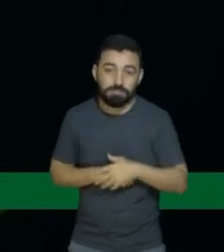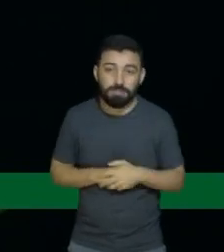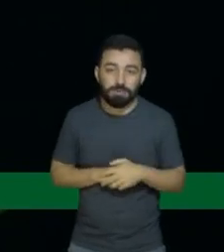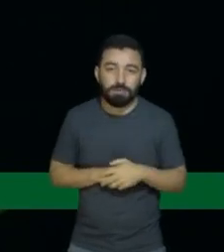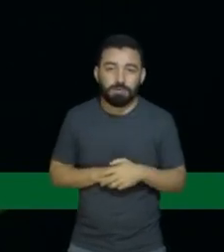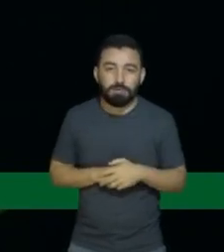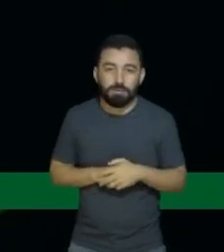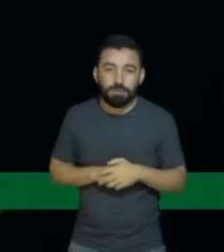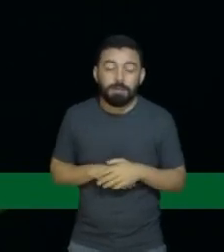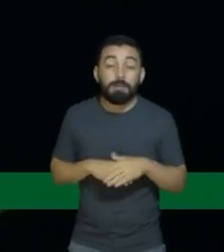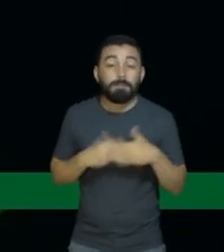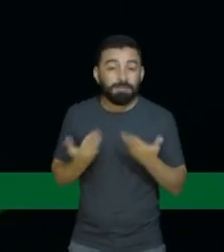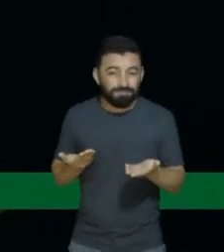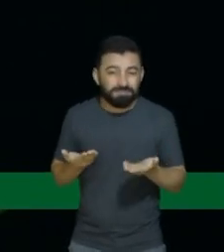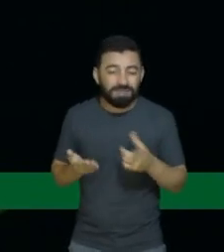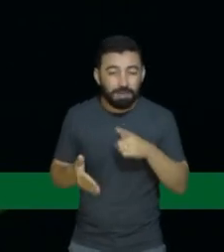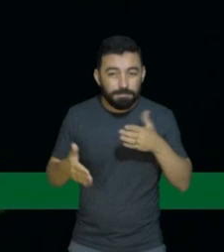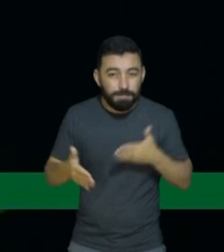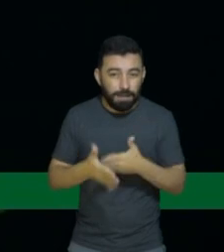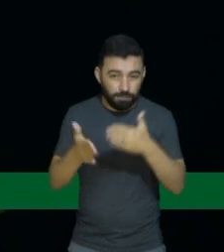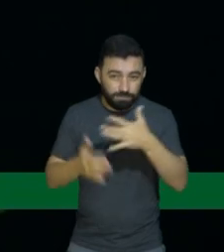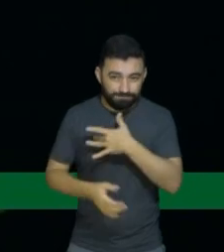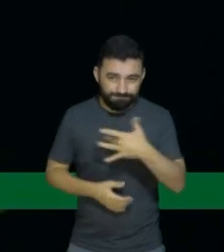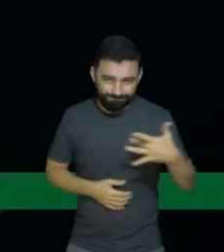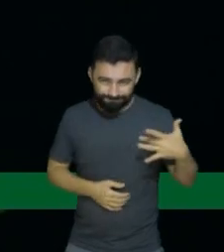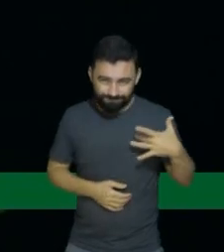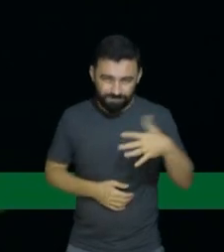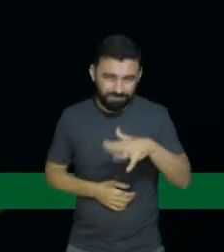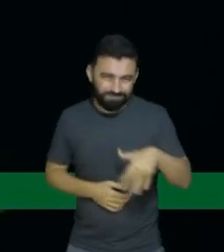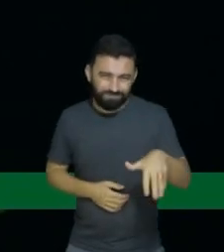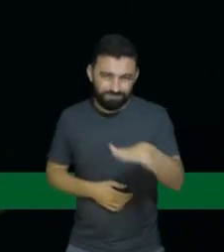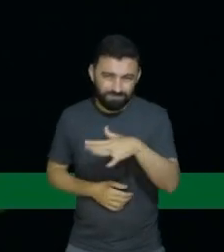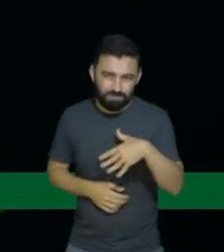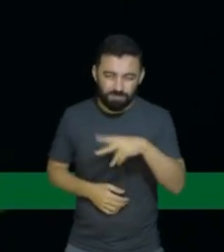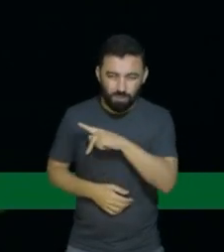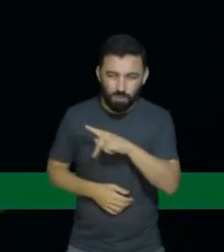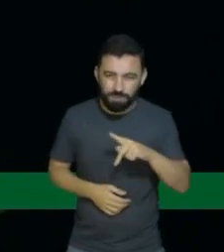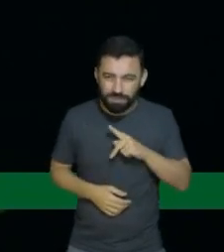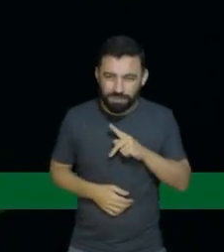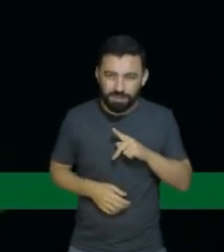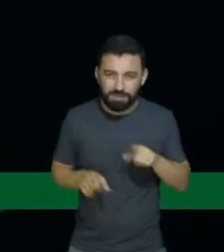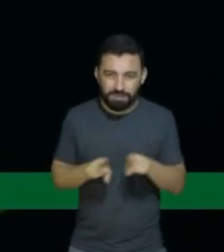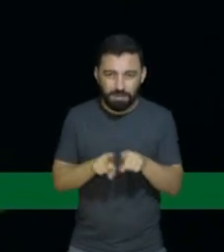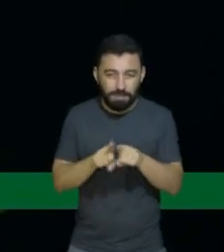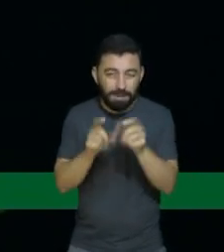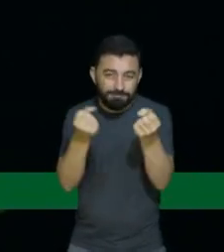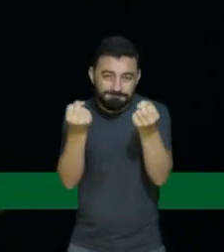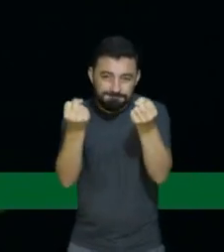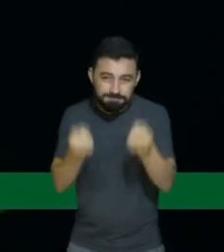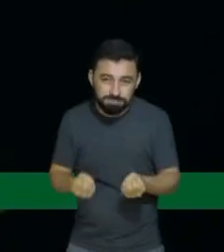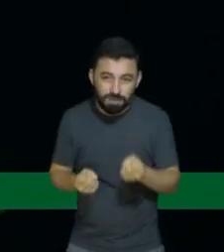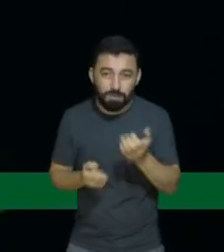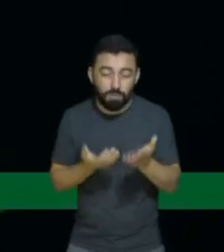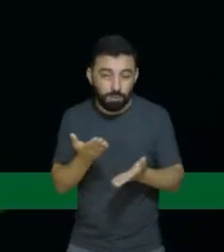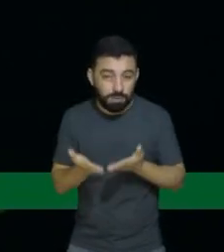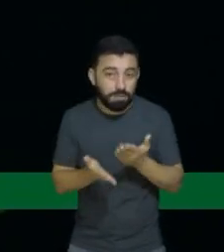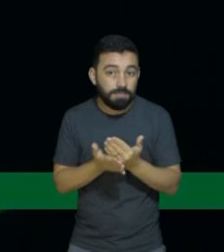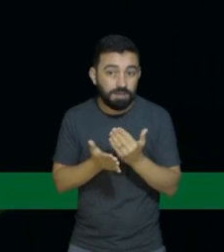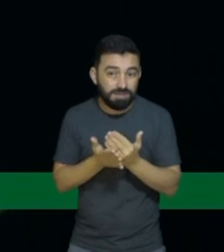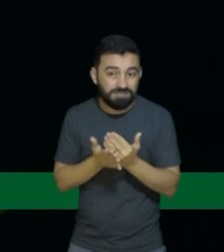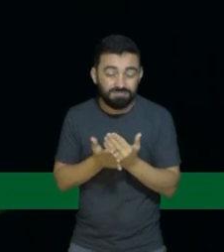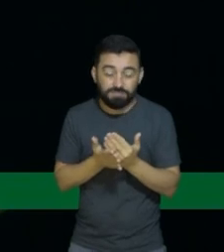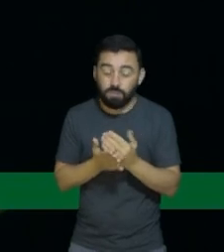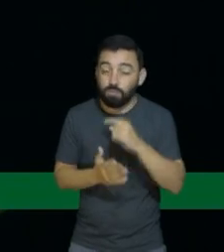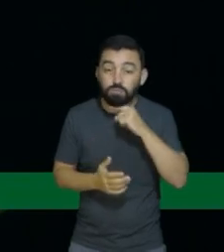o impacto na saúde na saúde pública e na sobrecarga de cuidado é imensurável